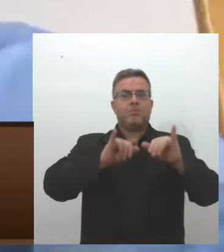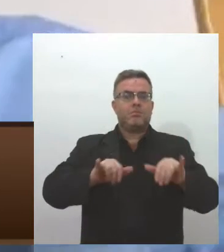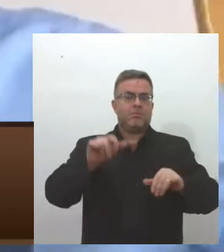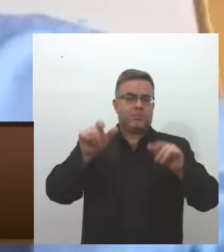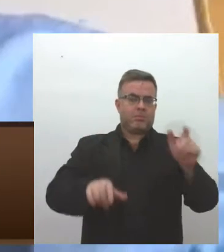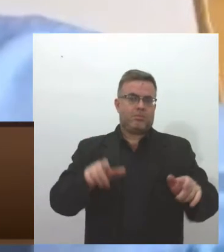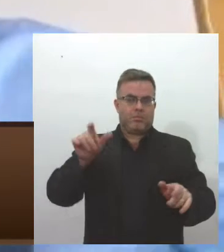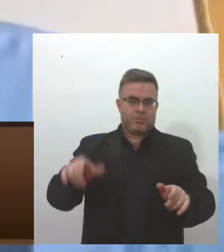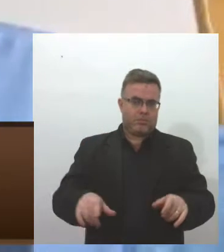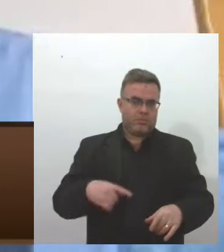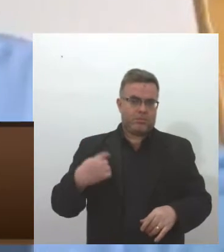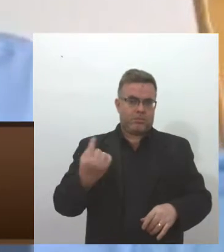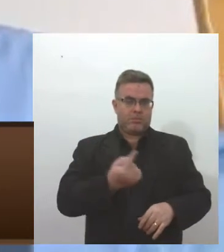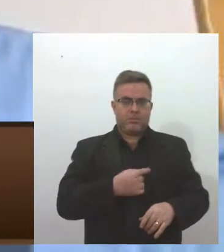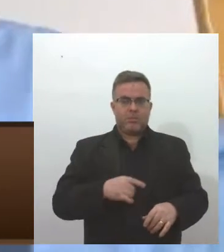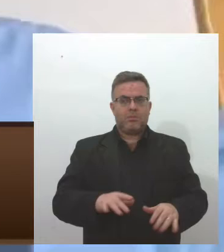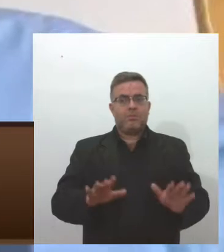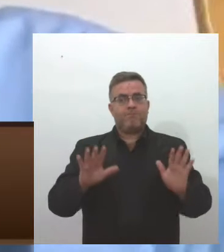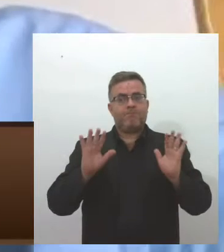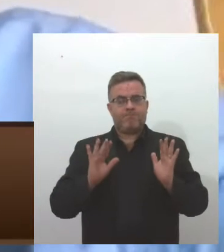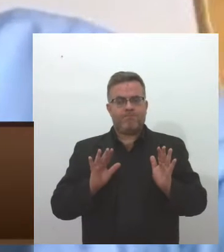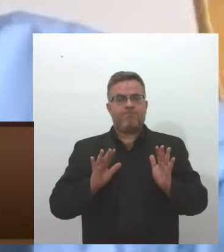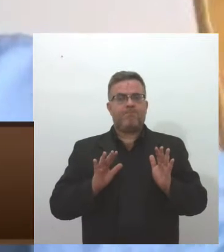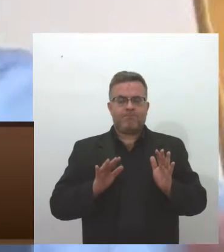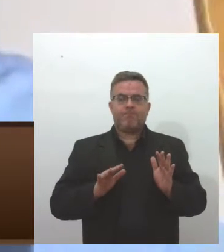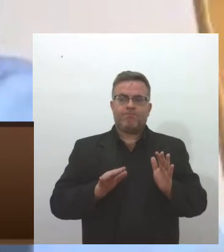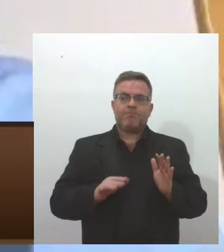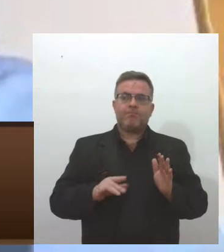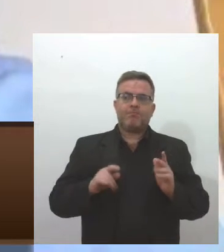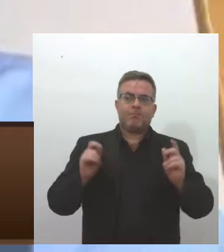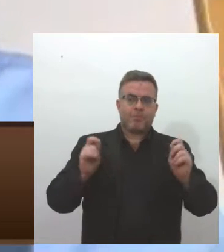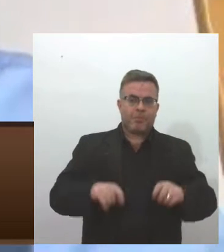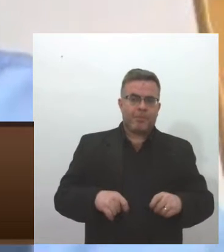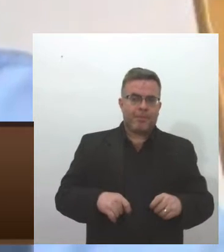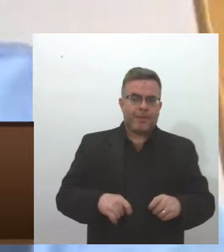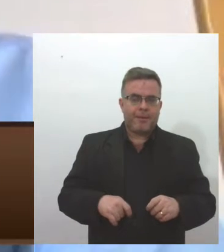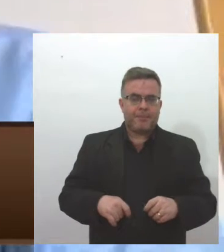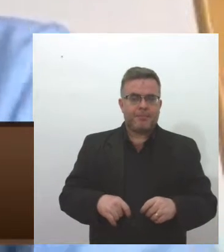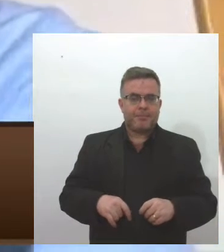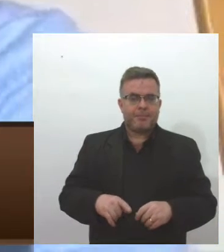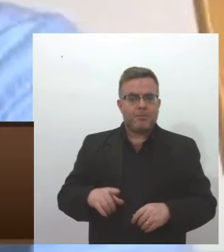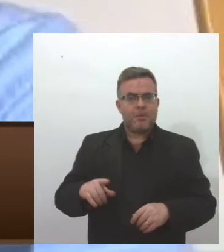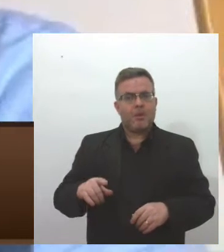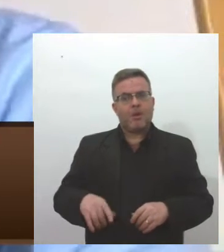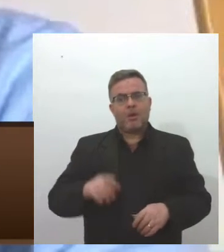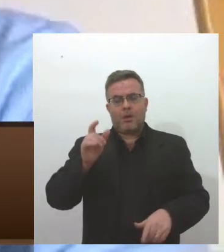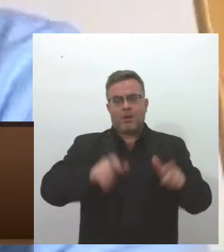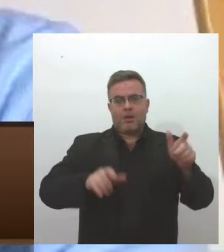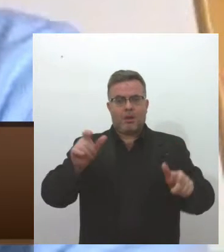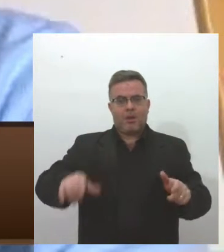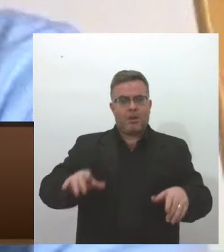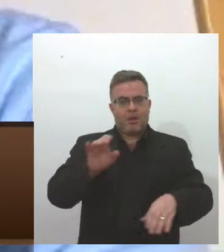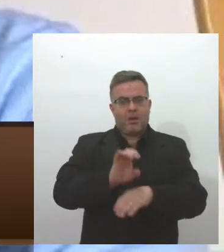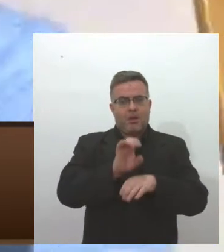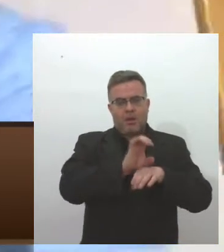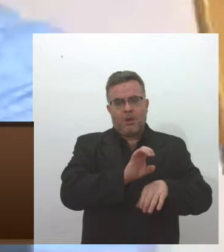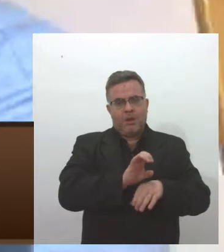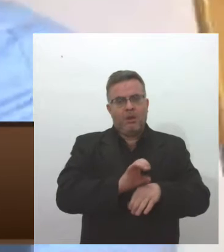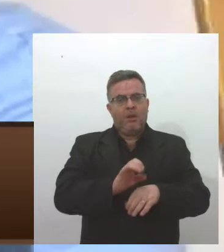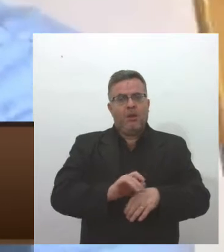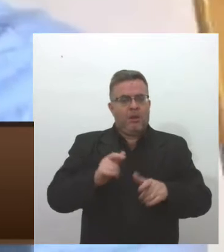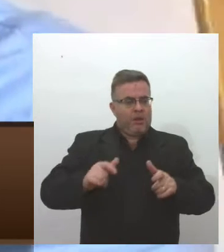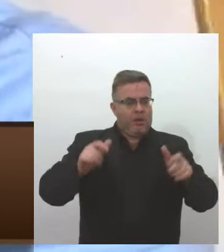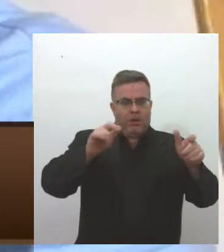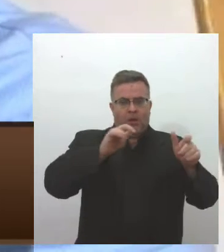na prateleira, como produtos estão na prateleira do supermercado, né, os estados estão, os destinos turísticos estão